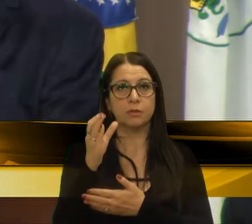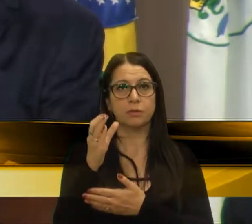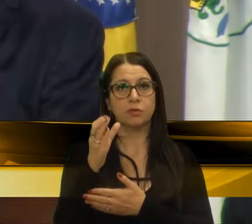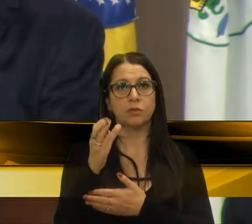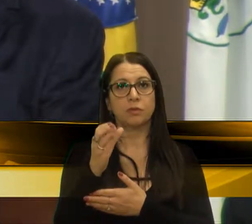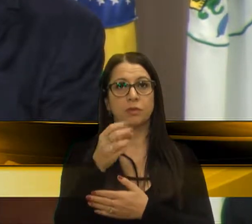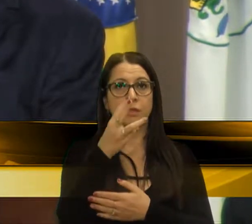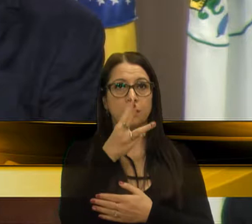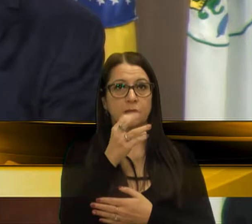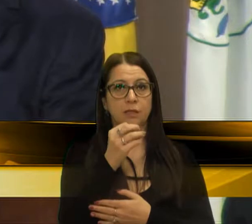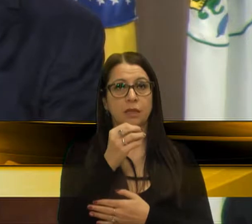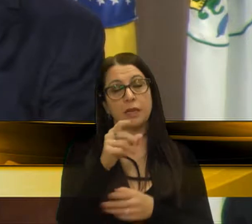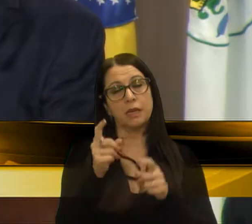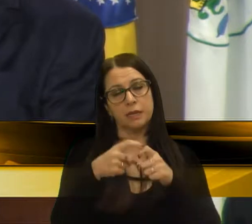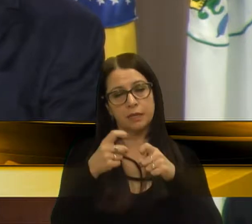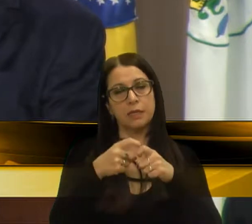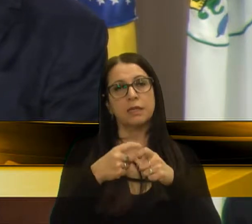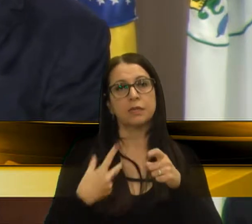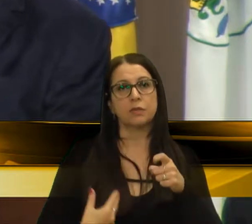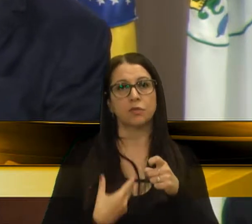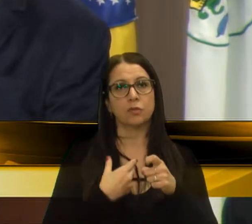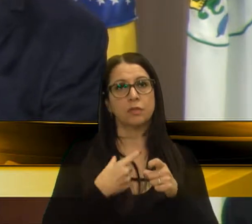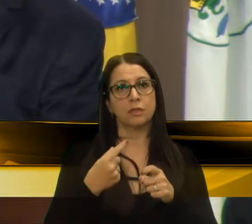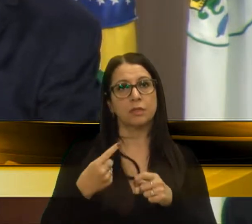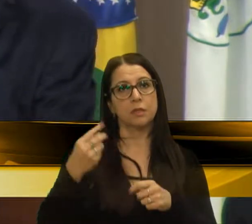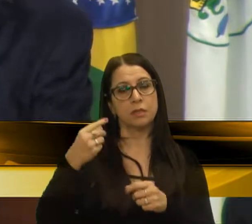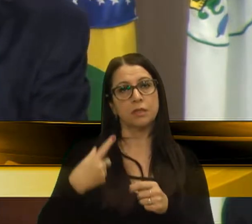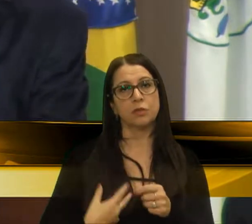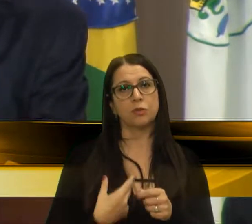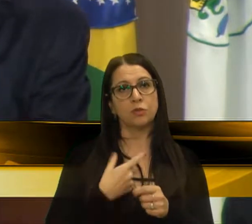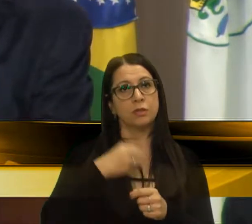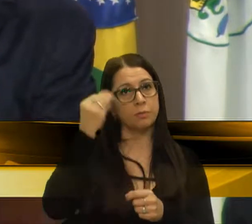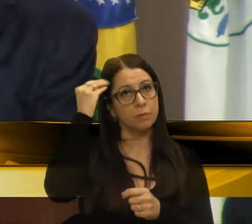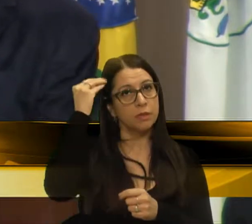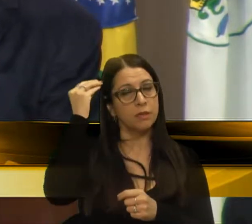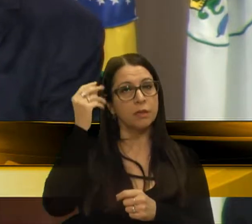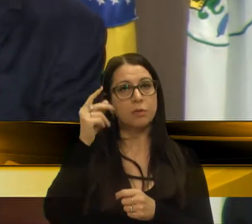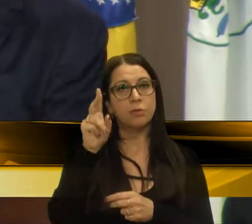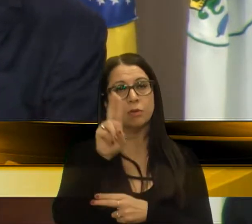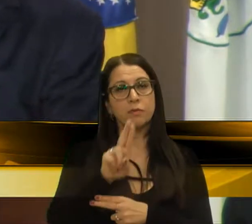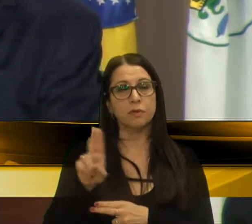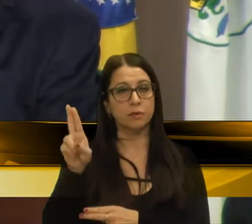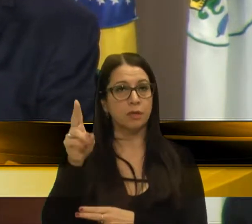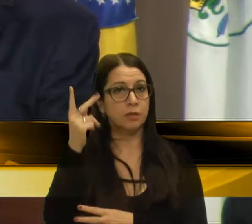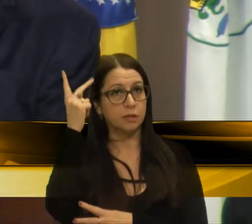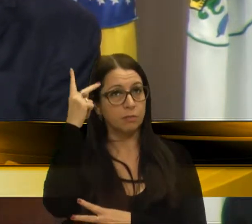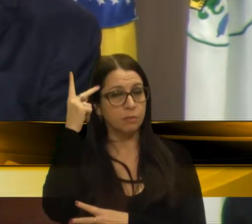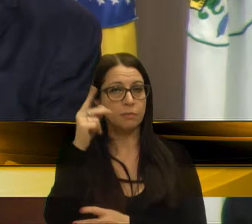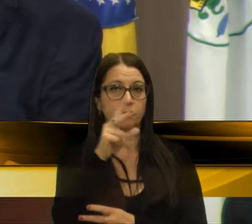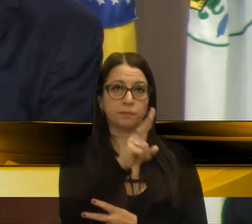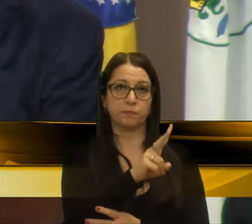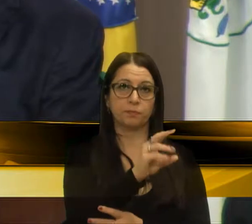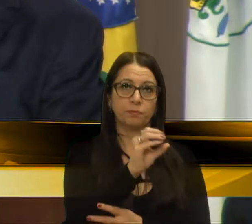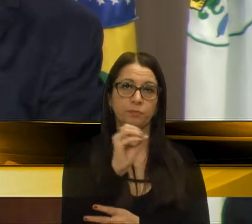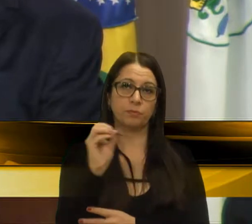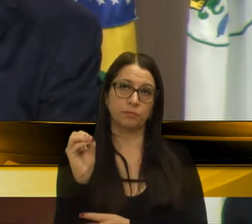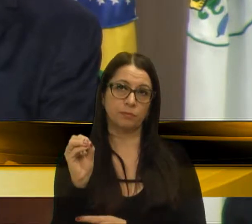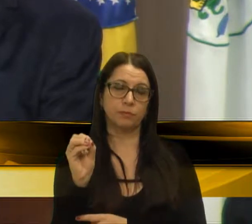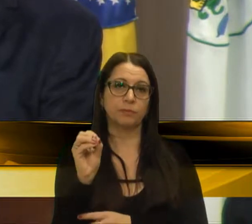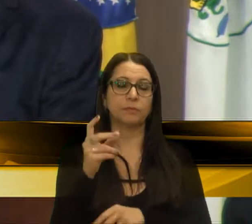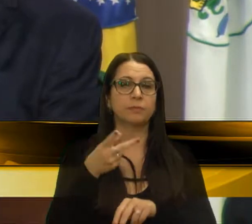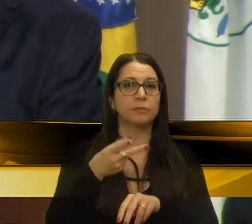e Cirurgia Experimental na Universidade de São Paulo. Já no ano de 2000, recebeu o